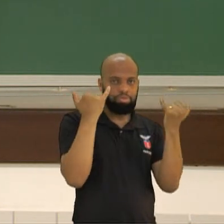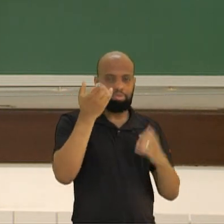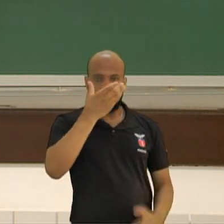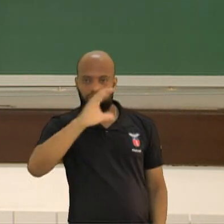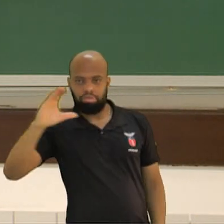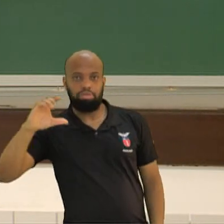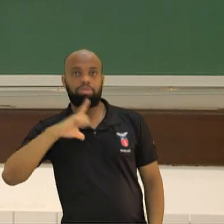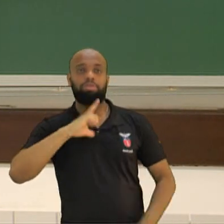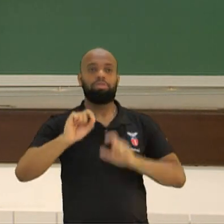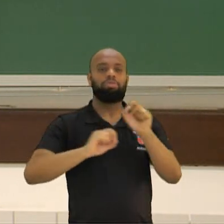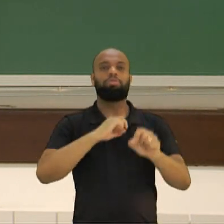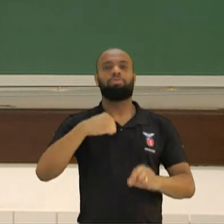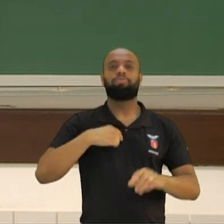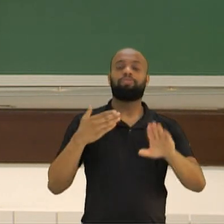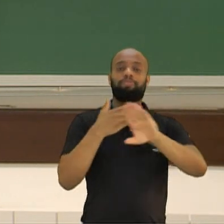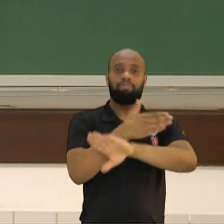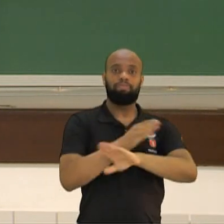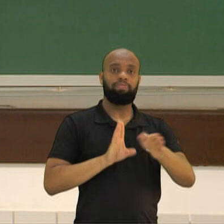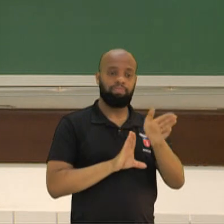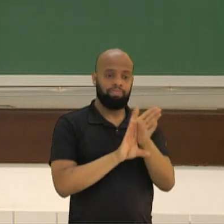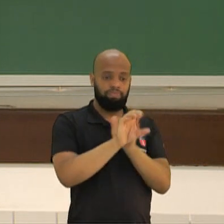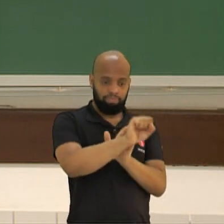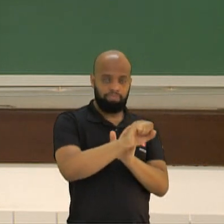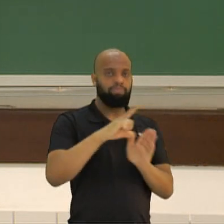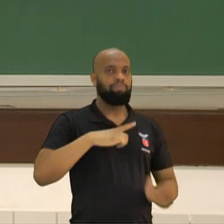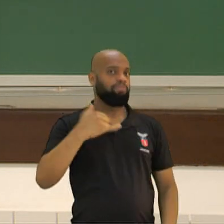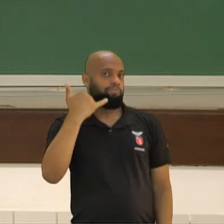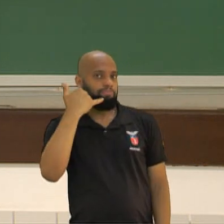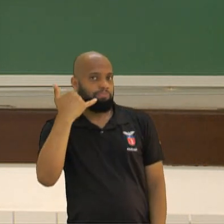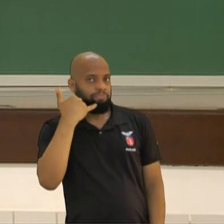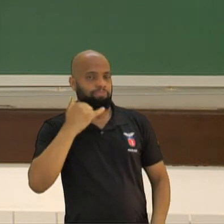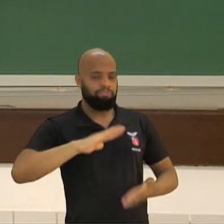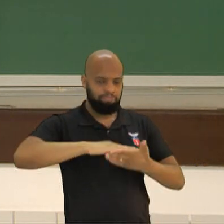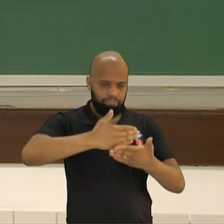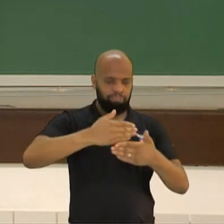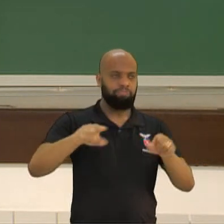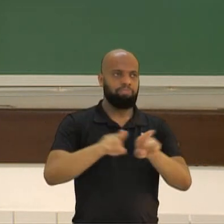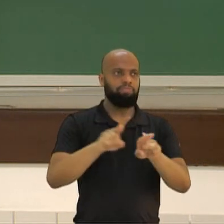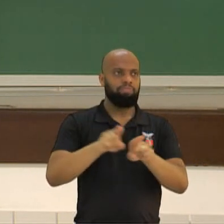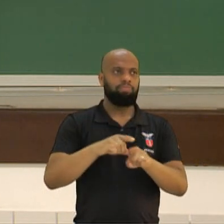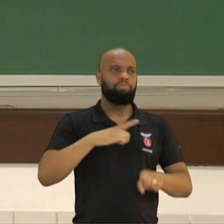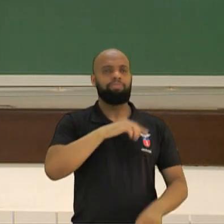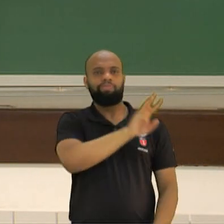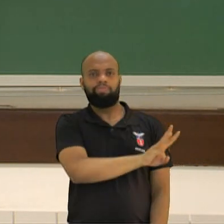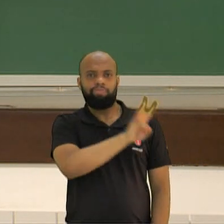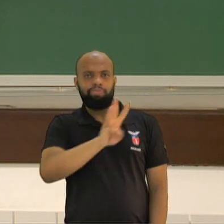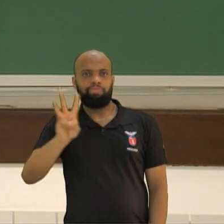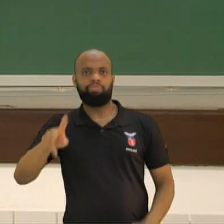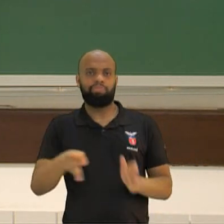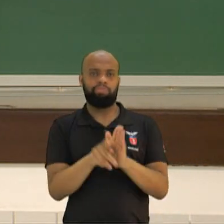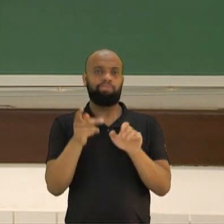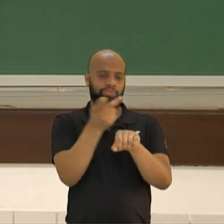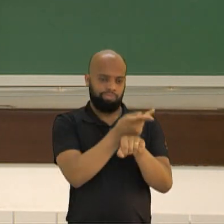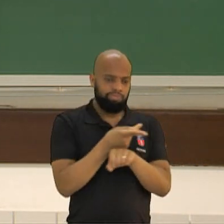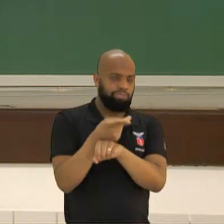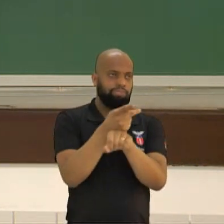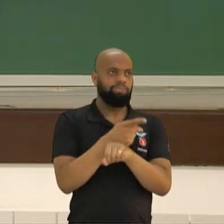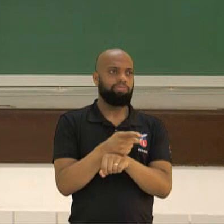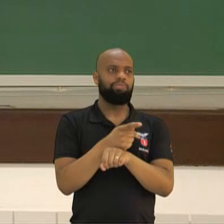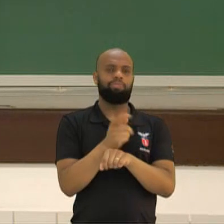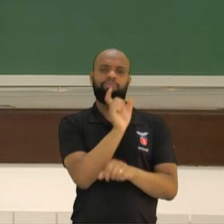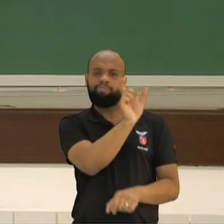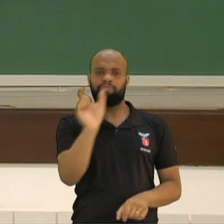eu simplesmente entro lá com o meu celular ou com o computador, nos sites de busca, digito